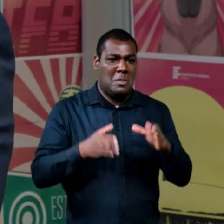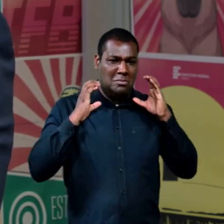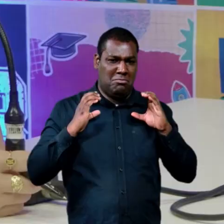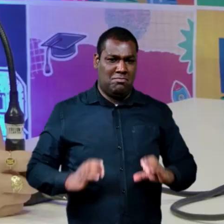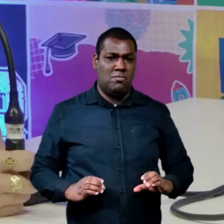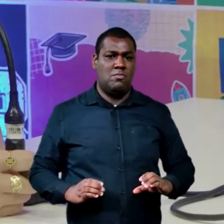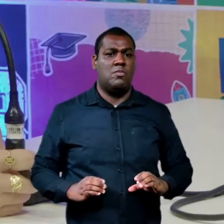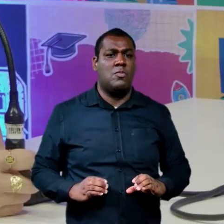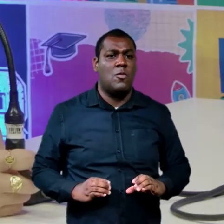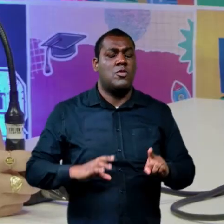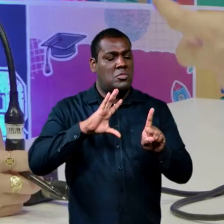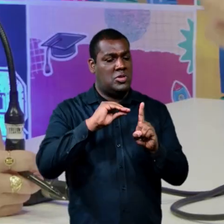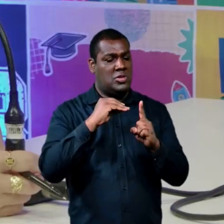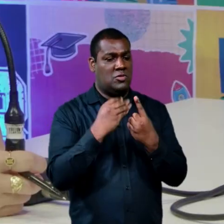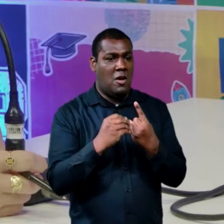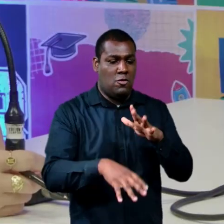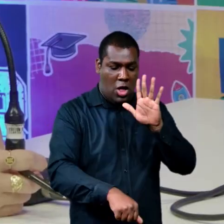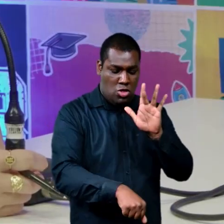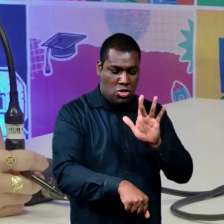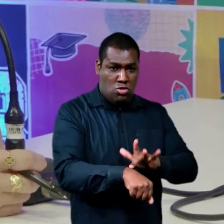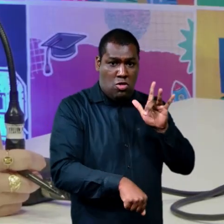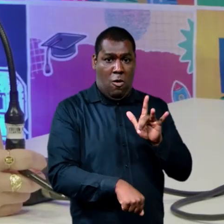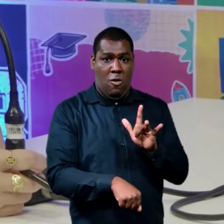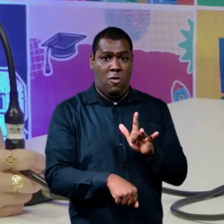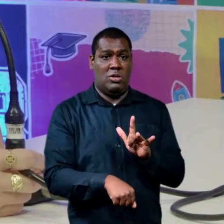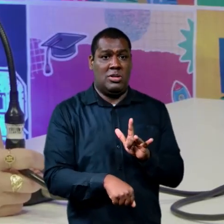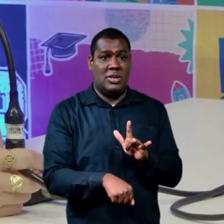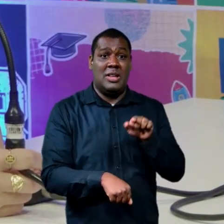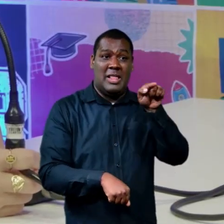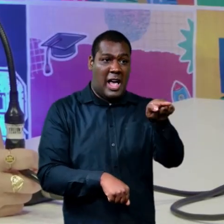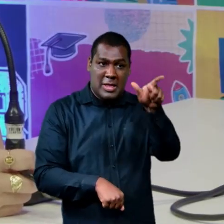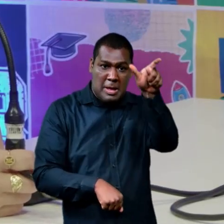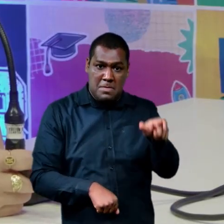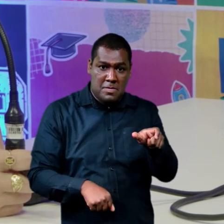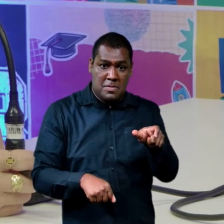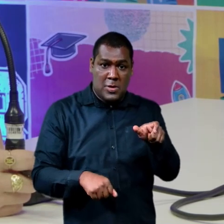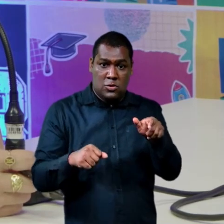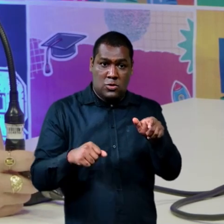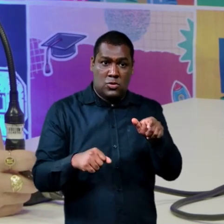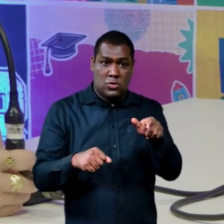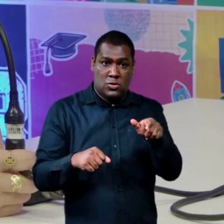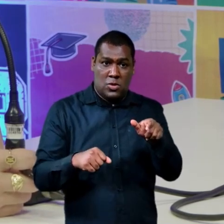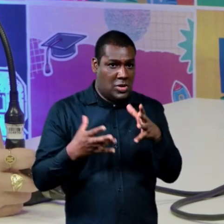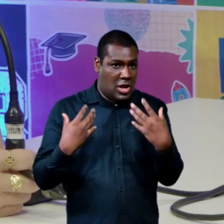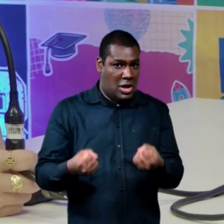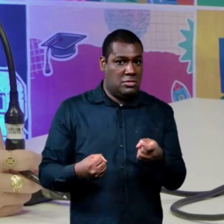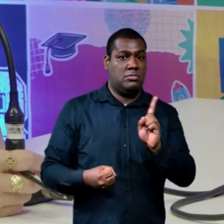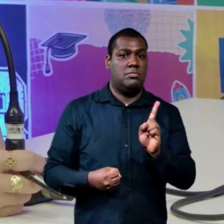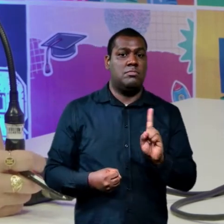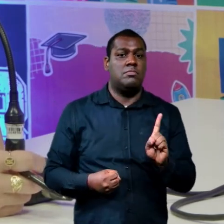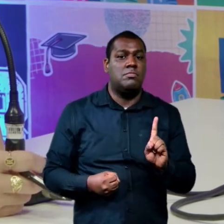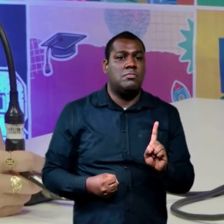comportamentos de conduta sexual, tocar na pessoa de forma não consentida, com essa finalidade